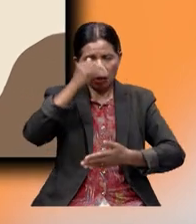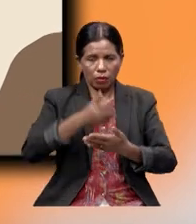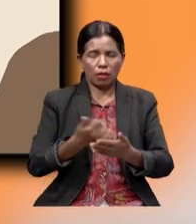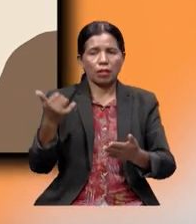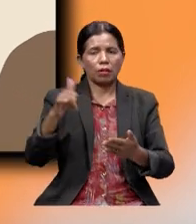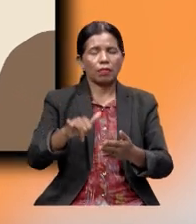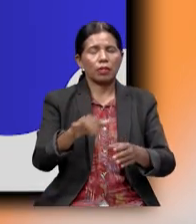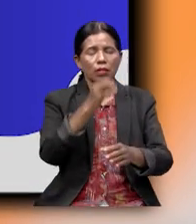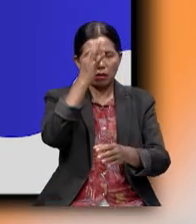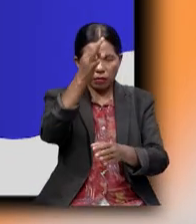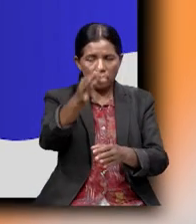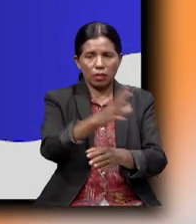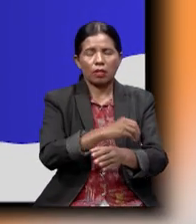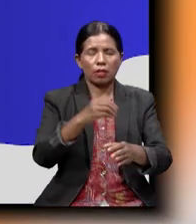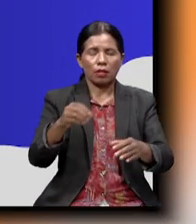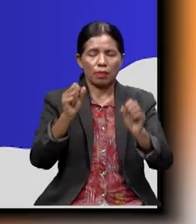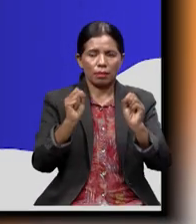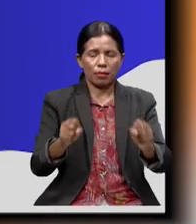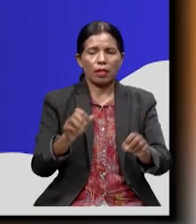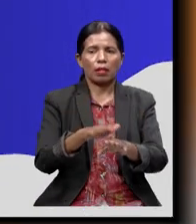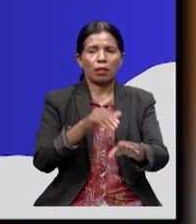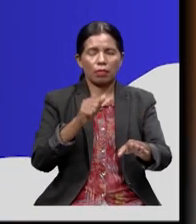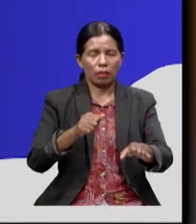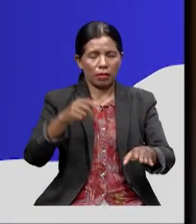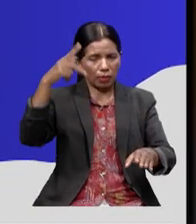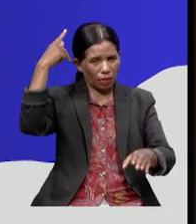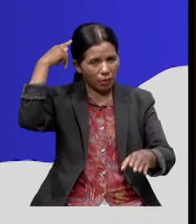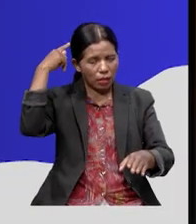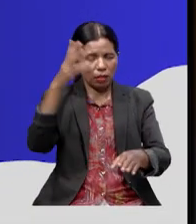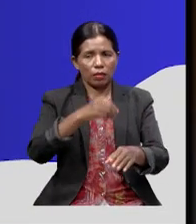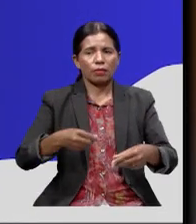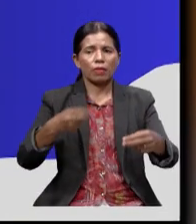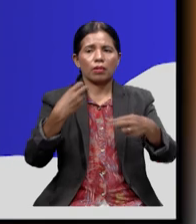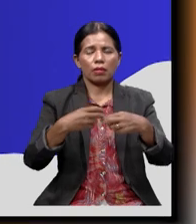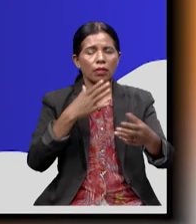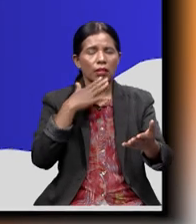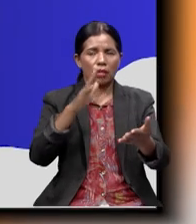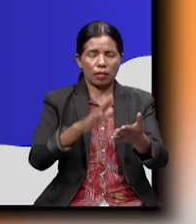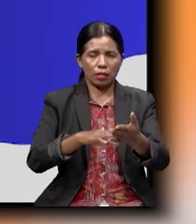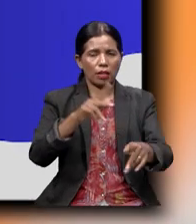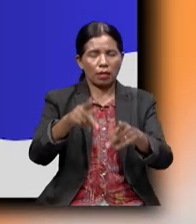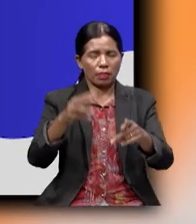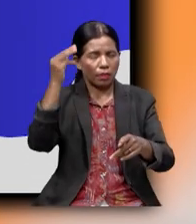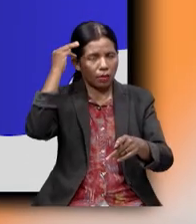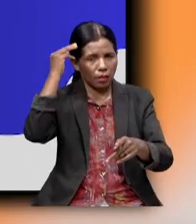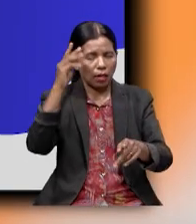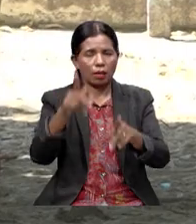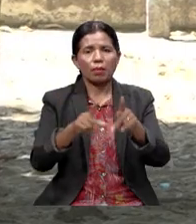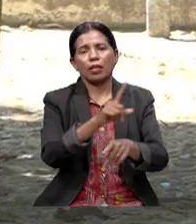no ba sira ni futuro, no mos bela feita ba psicologia, orifo impacto la dia ba mentalidade maidanian.